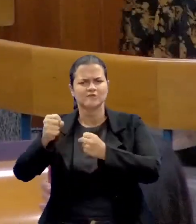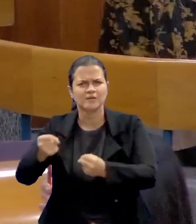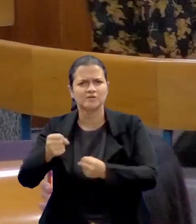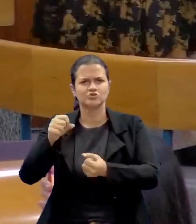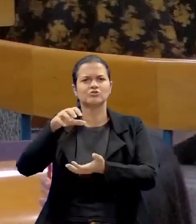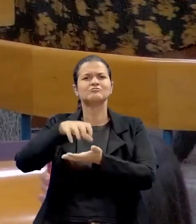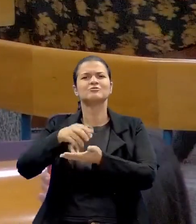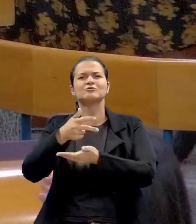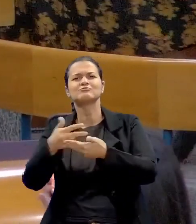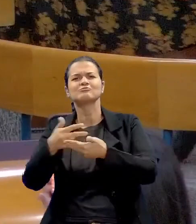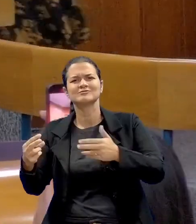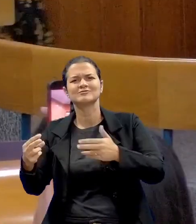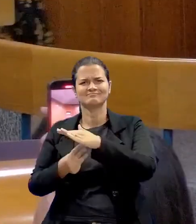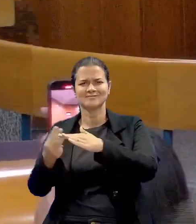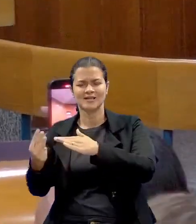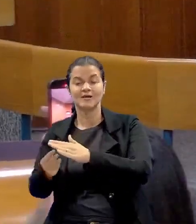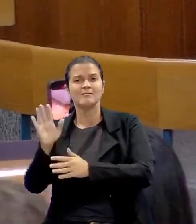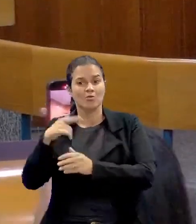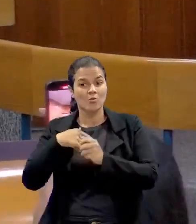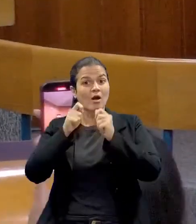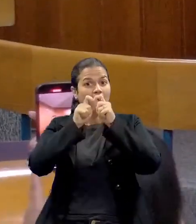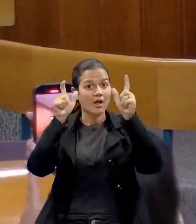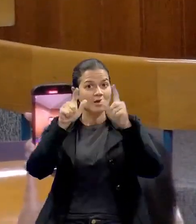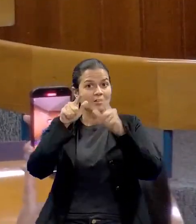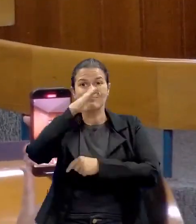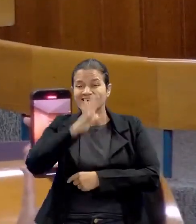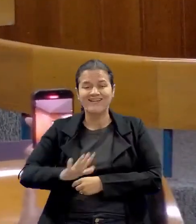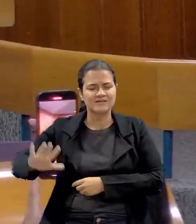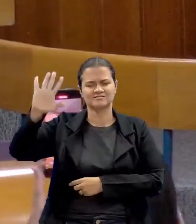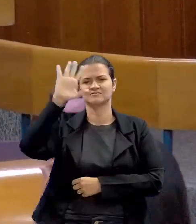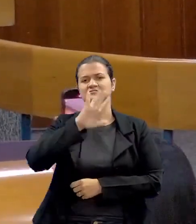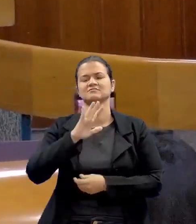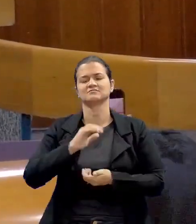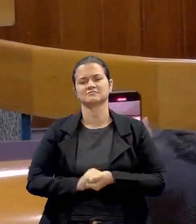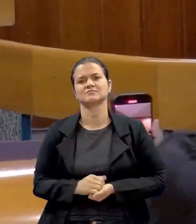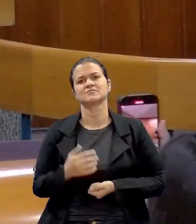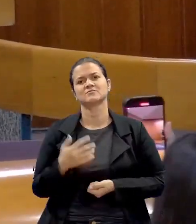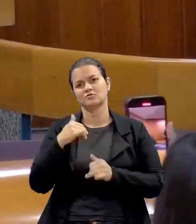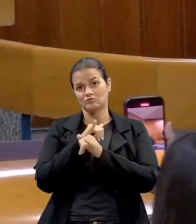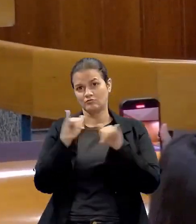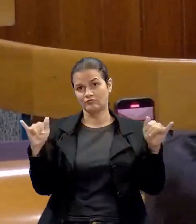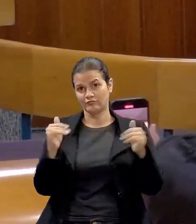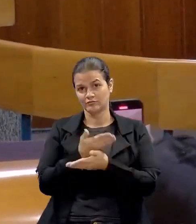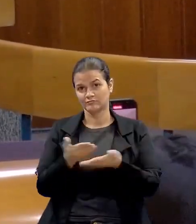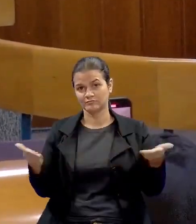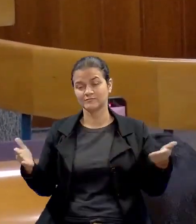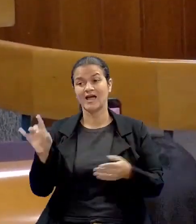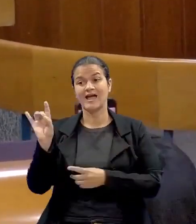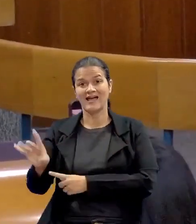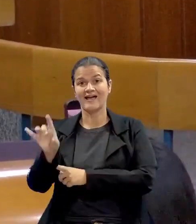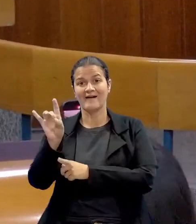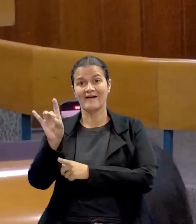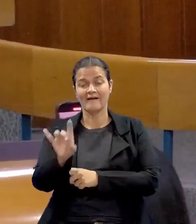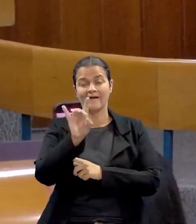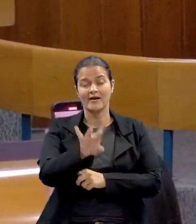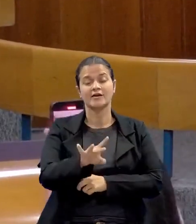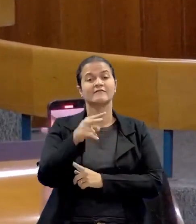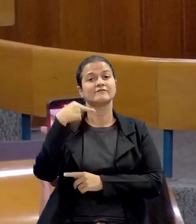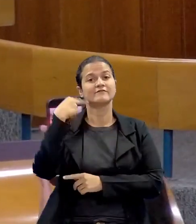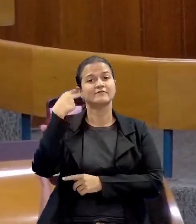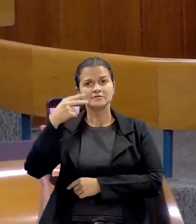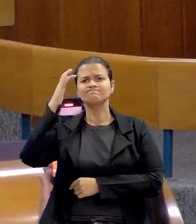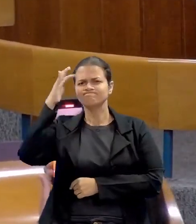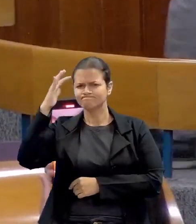terceiro setor, um alerta para o Brasil. Eu quero fazer um alerta aqui a cada vereador, uma reflexão muito